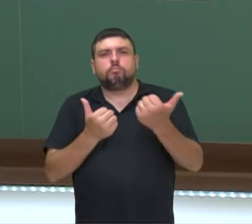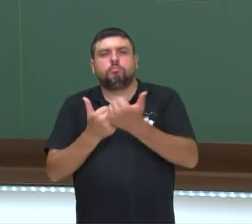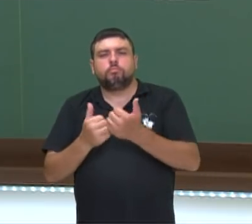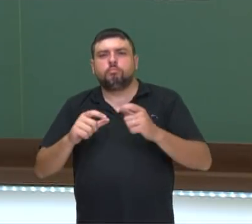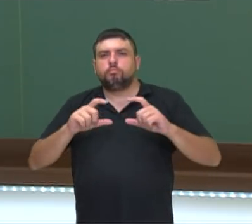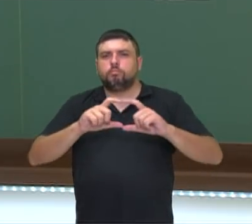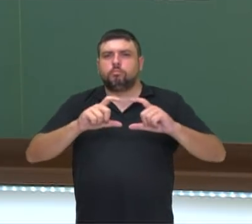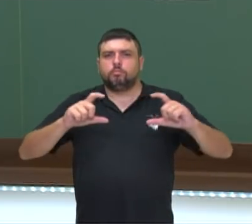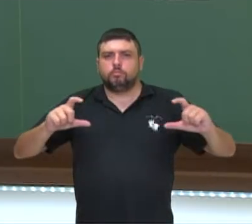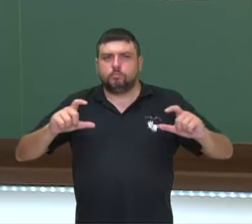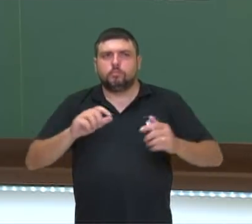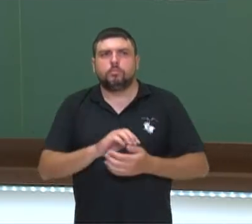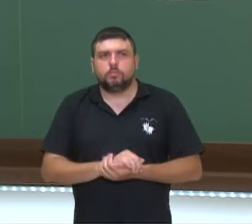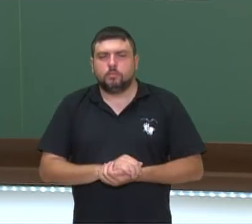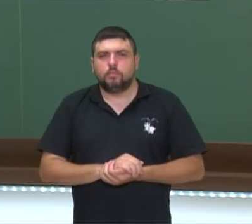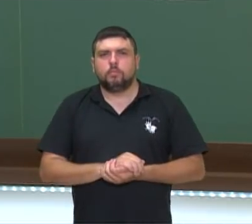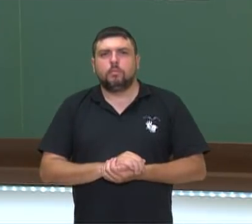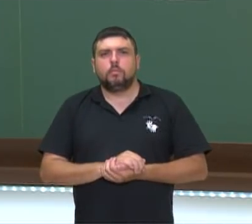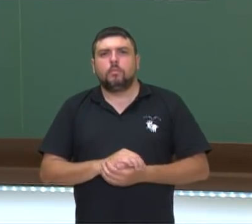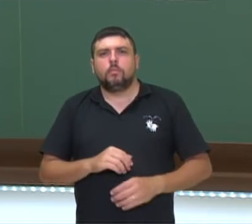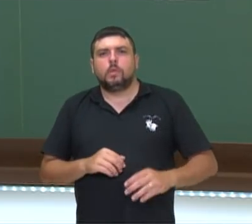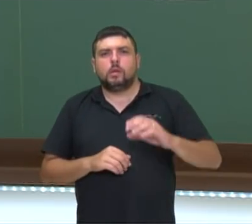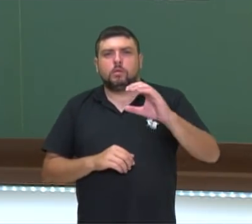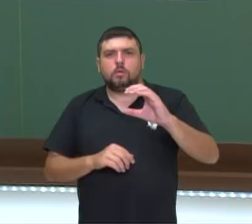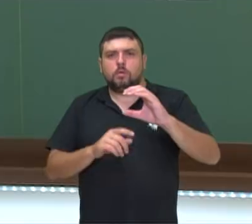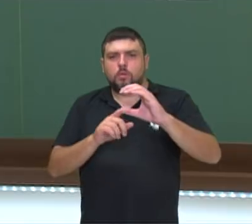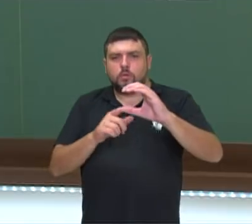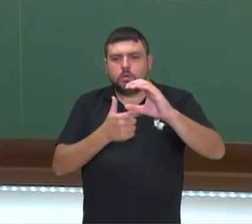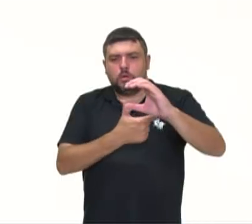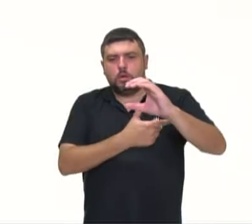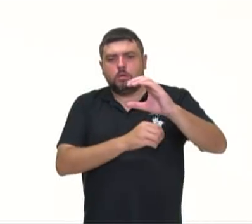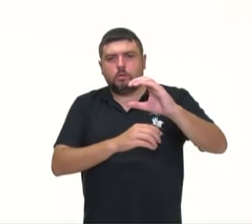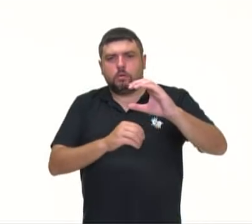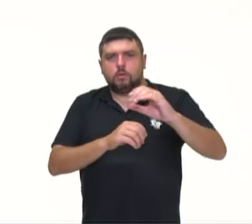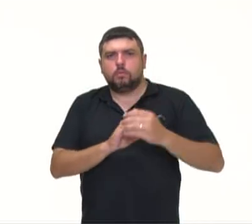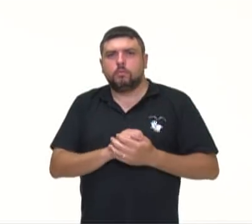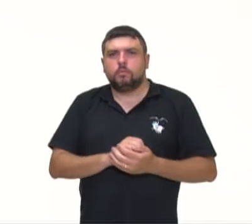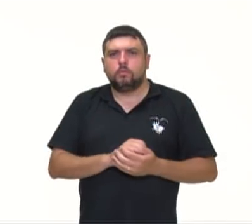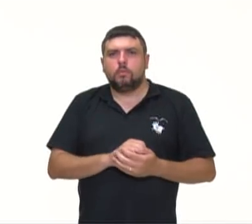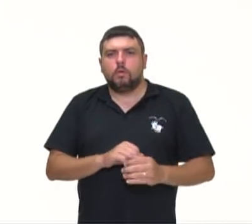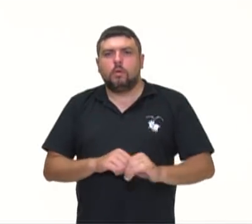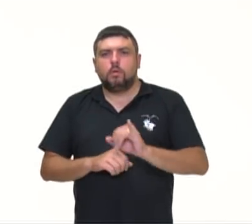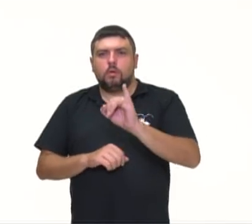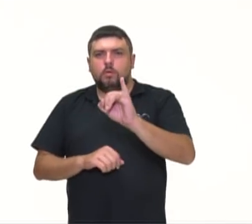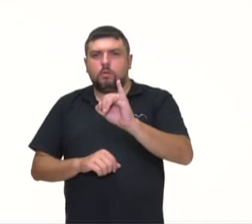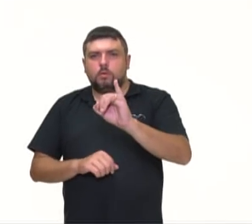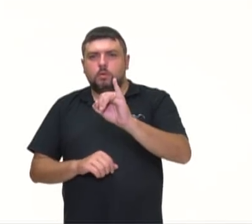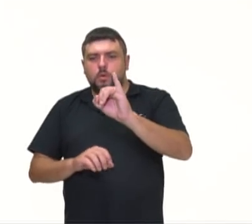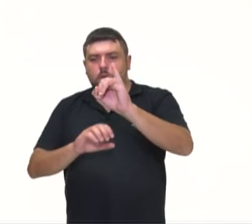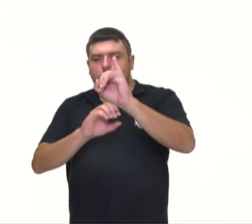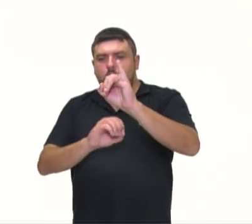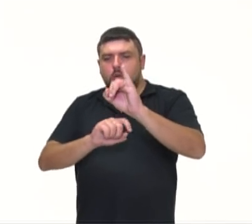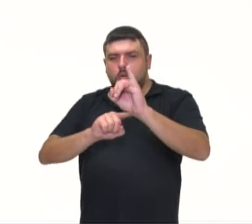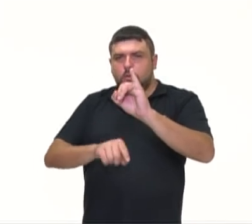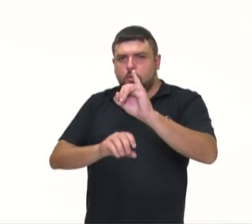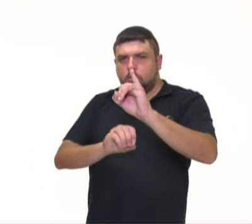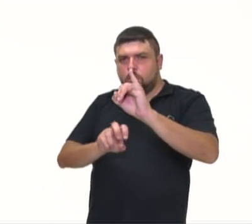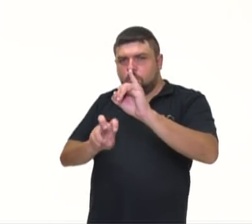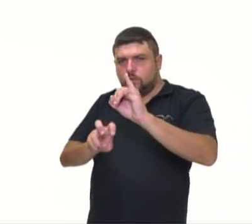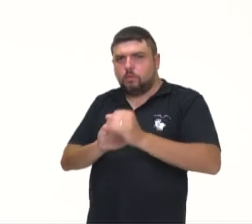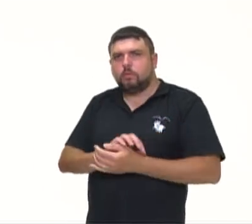o capital que é 200, a taxa que é 5 centésimos vezes 1, 5 centésimos,